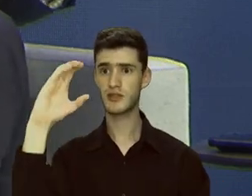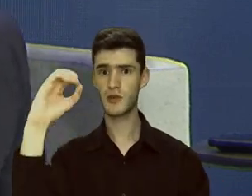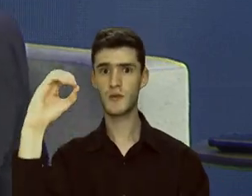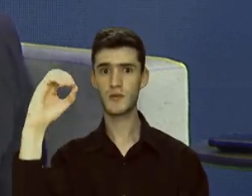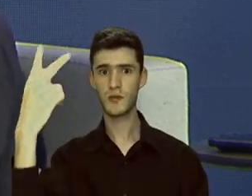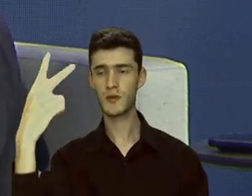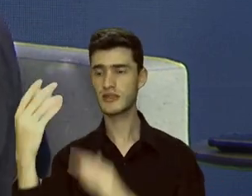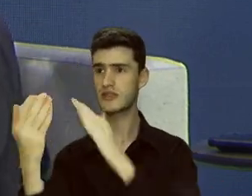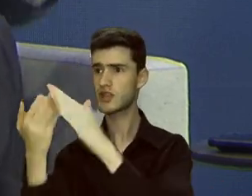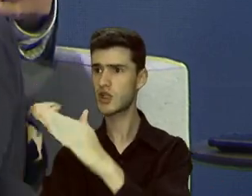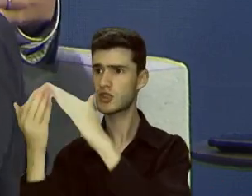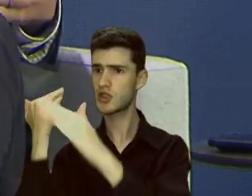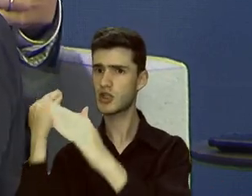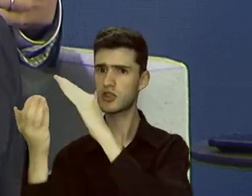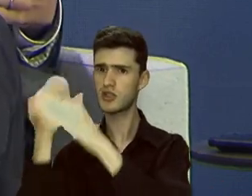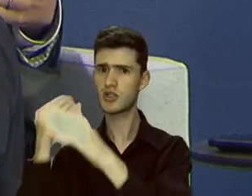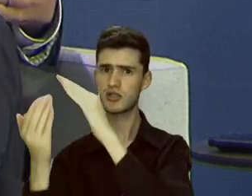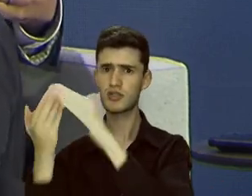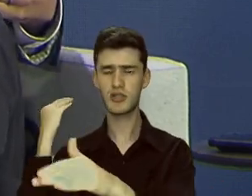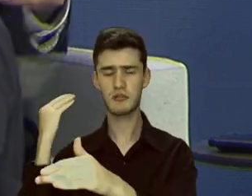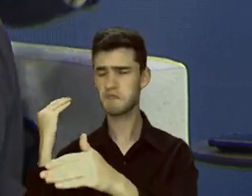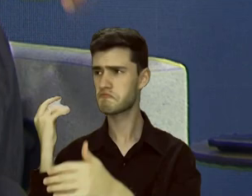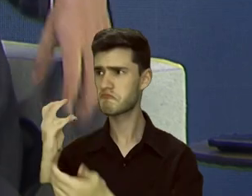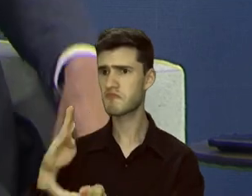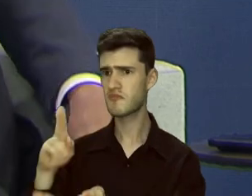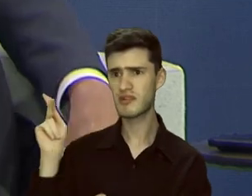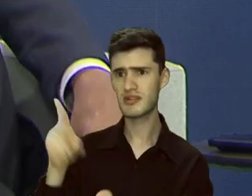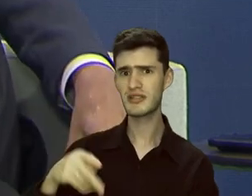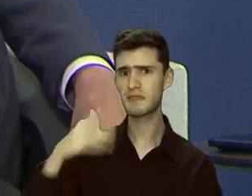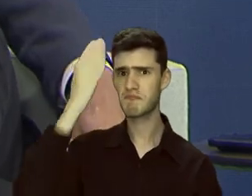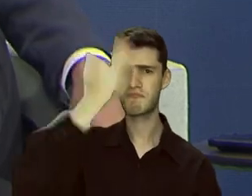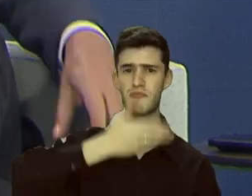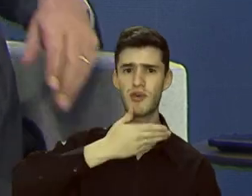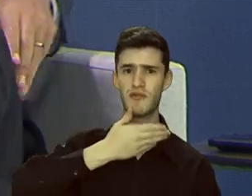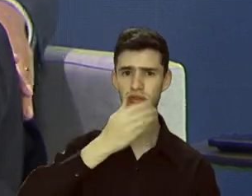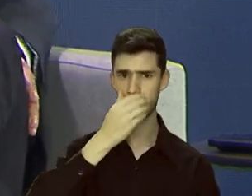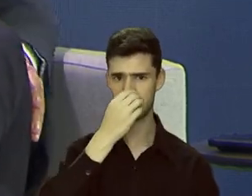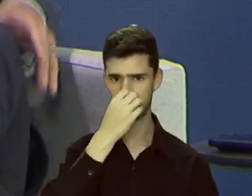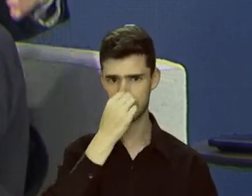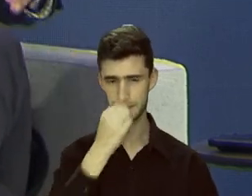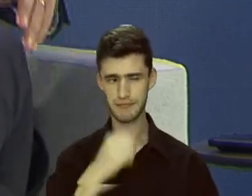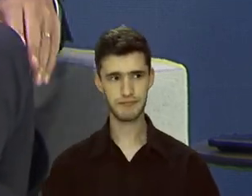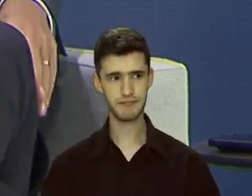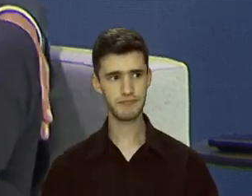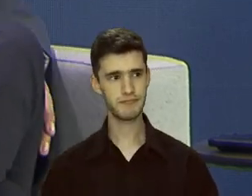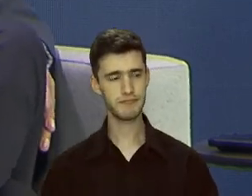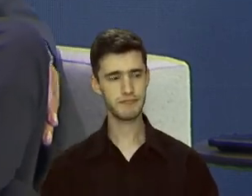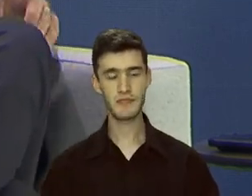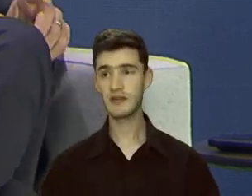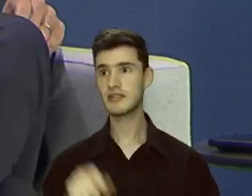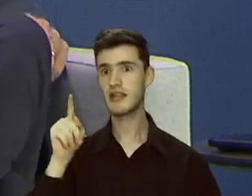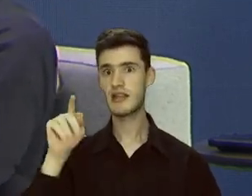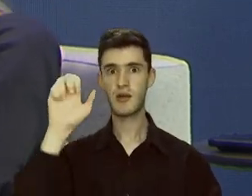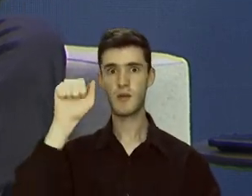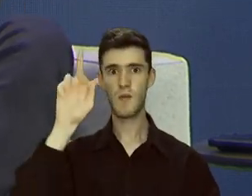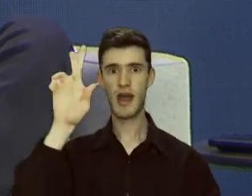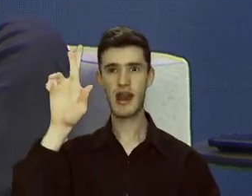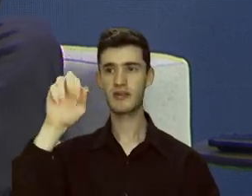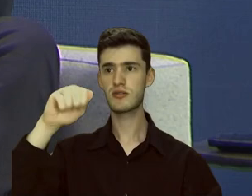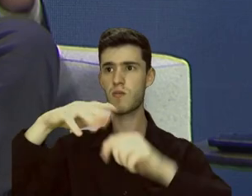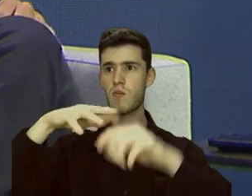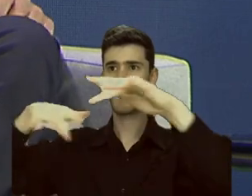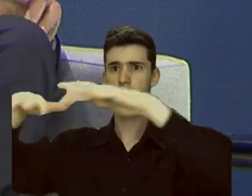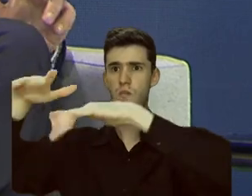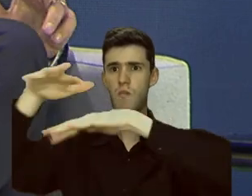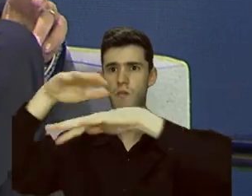esse tipo de tecnologias que retira carbono do ar e coloca no solo vira pedra estudar para medir os beiços